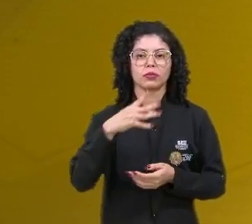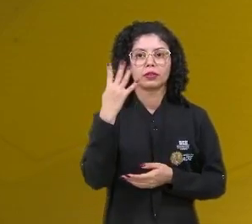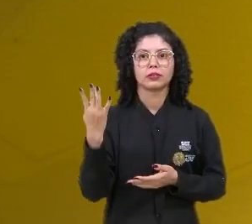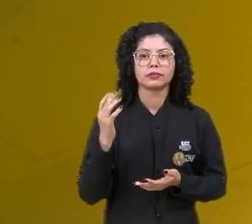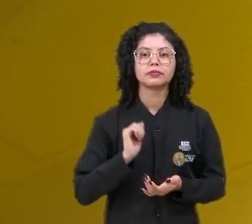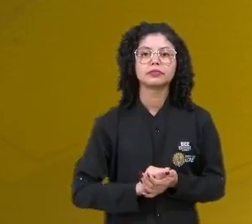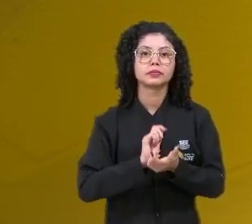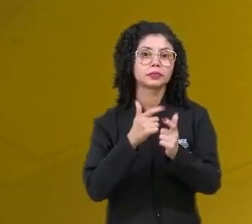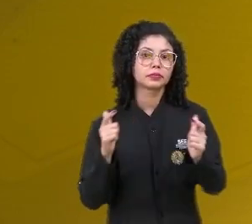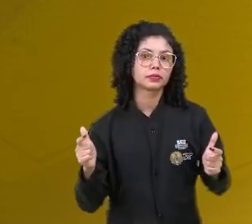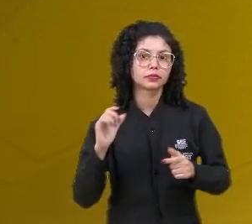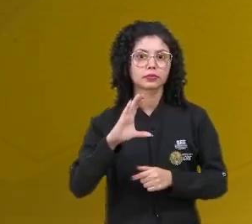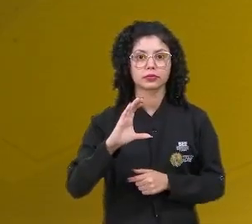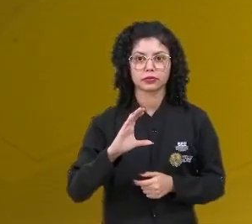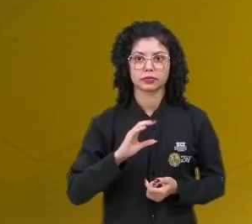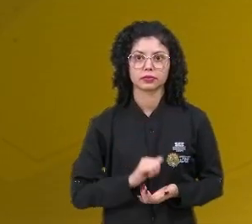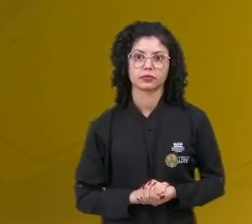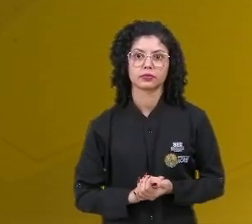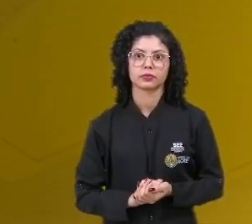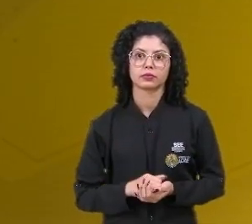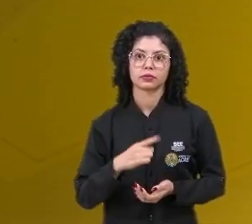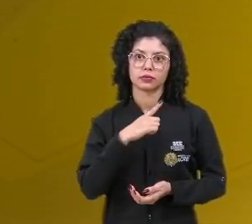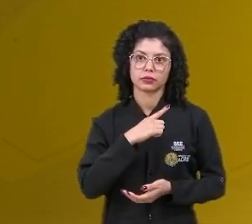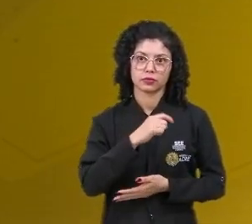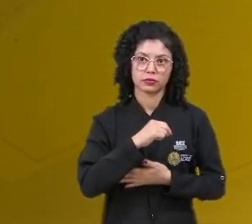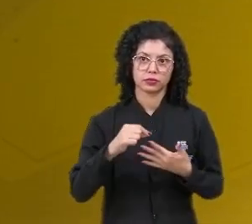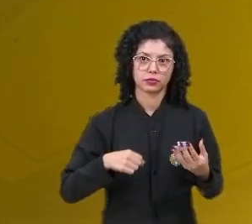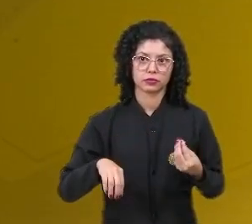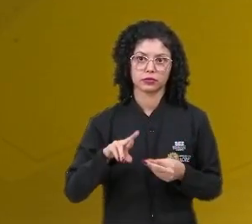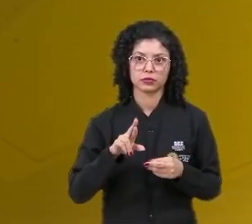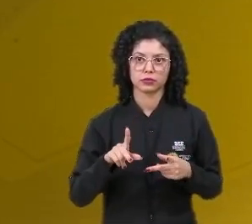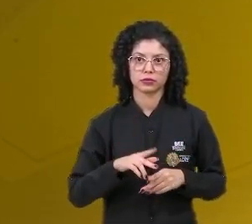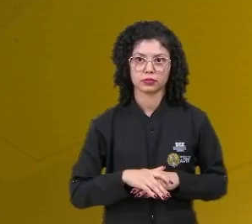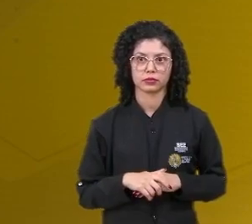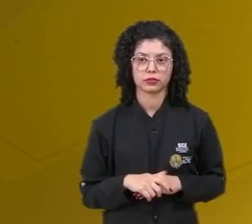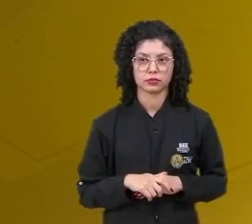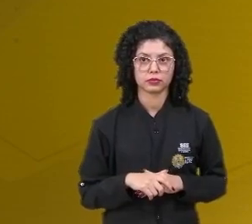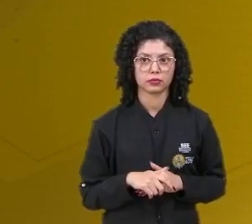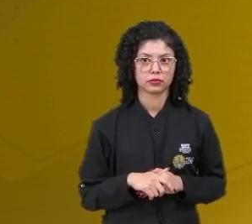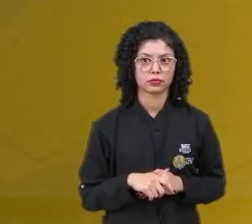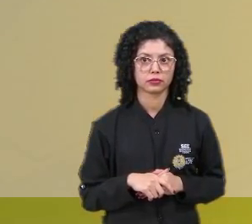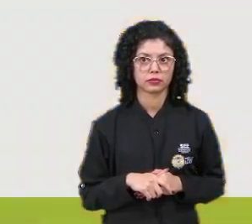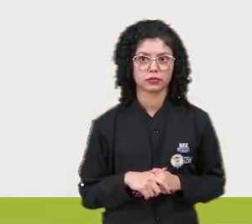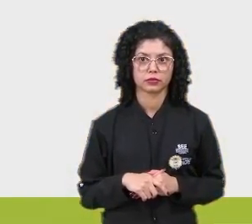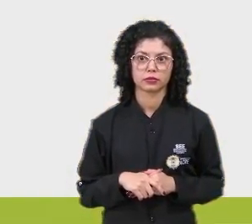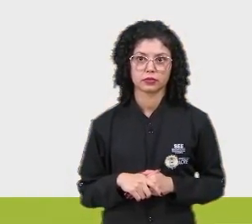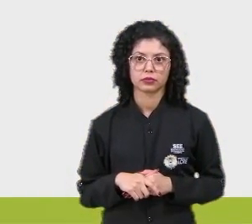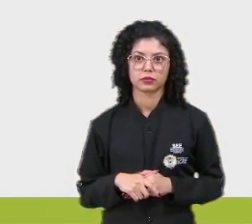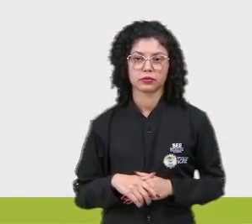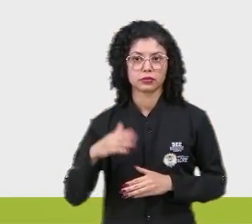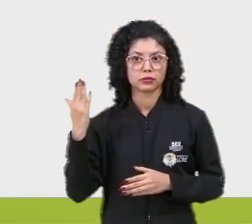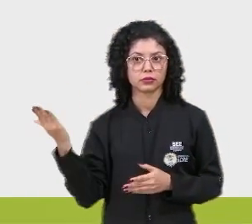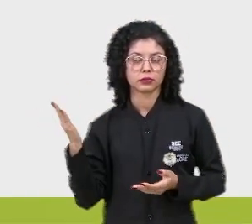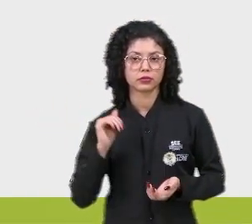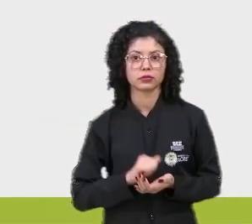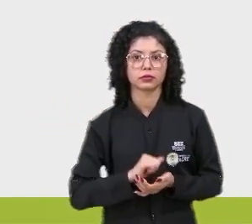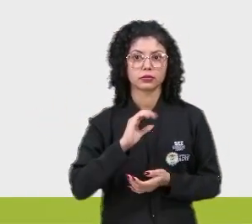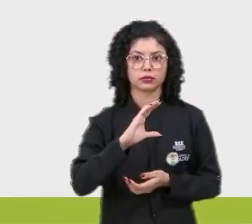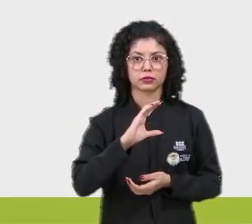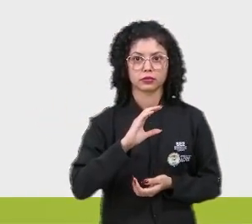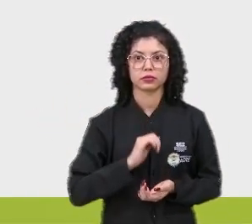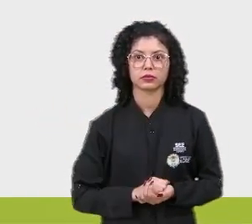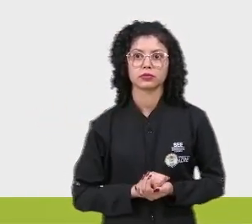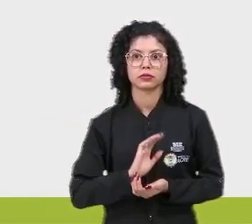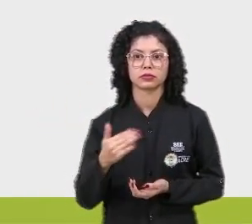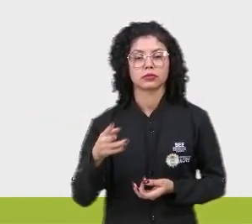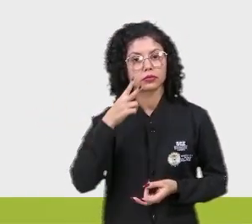quantidade aí enorme de carbonos e também a outros elementos químicos diferentes. Pode passar. E o carbono,